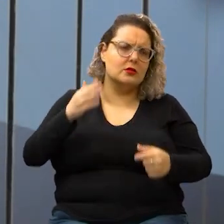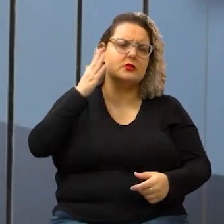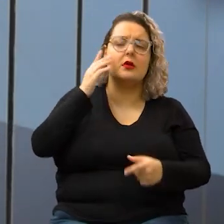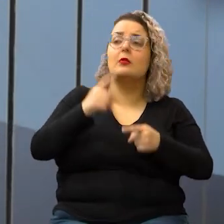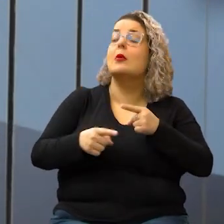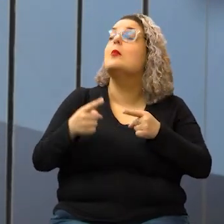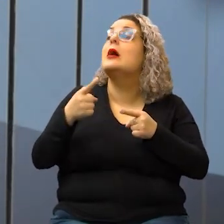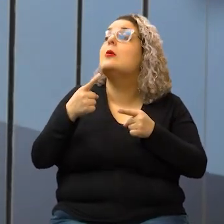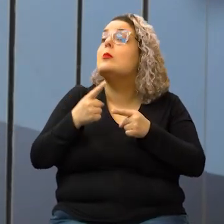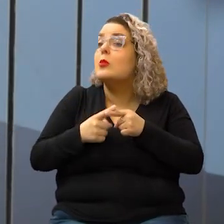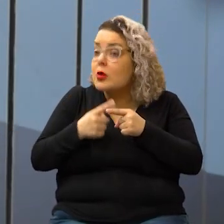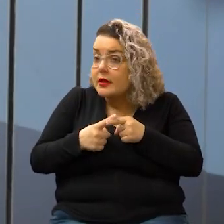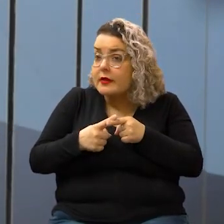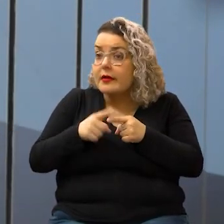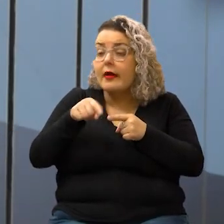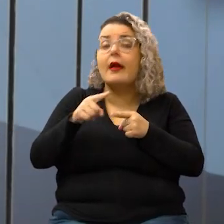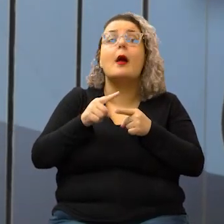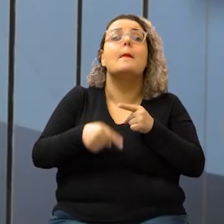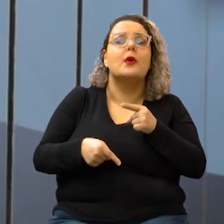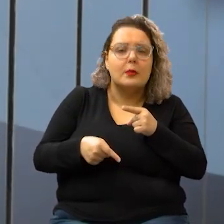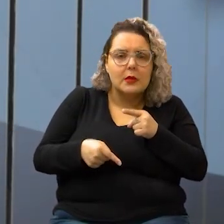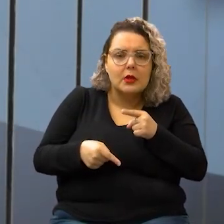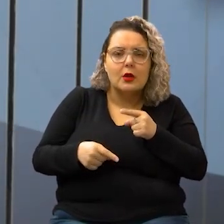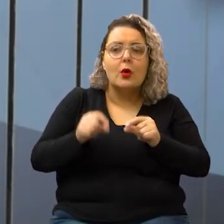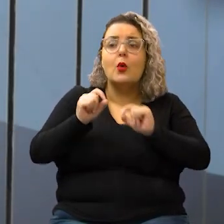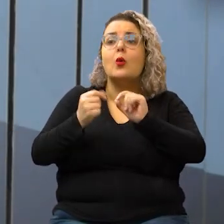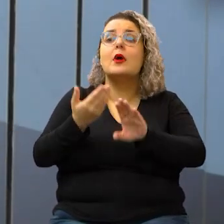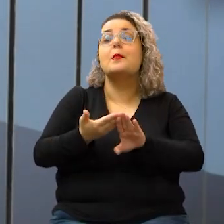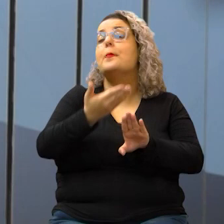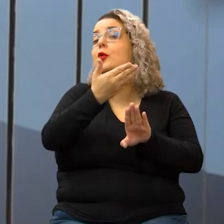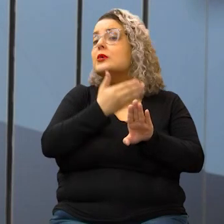mas por que existe essa proibição? O que está por trás